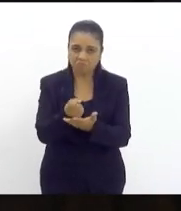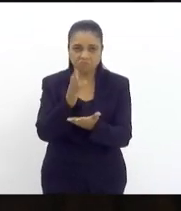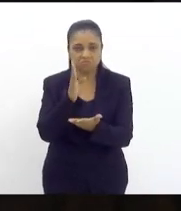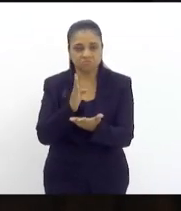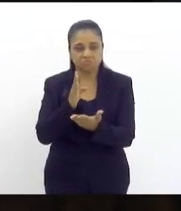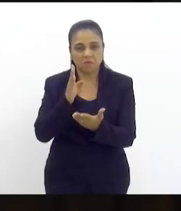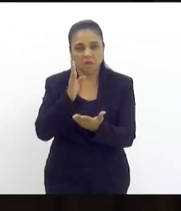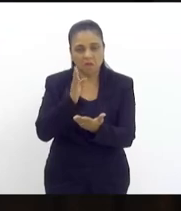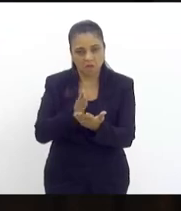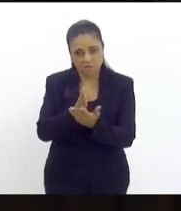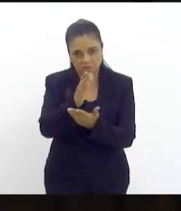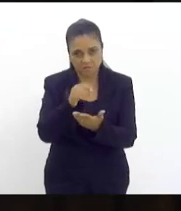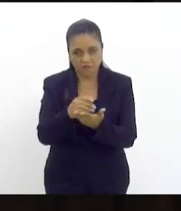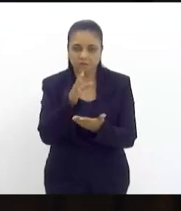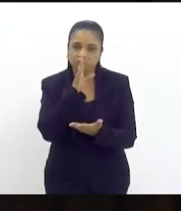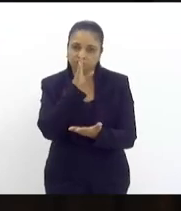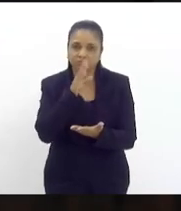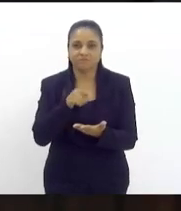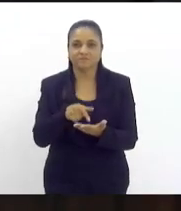estão, aprovado.